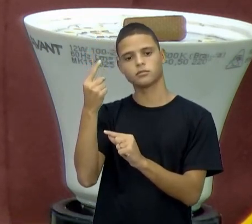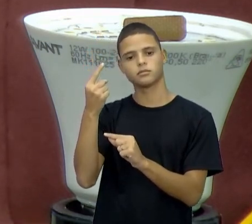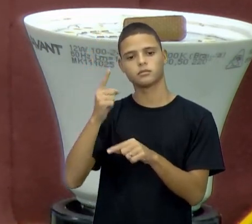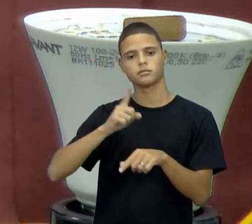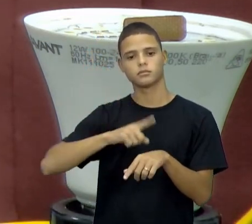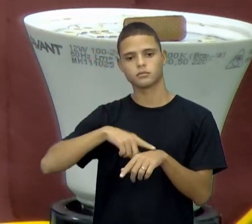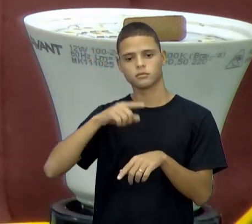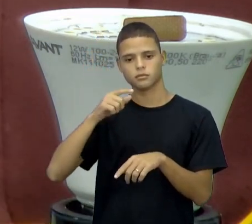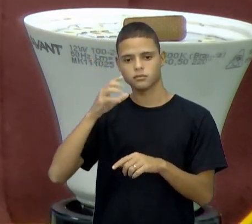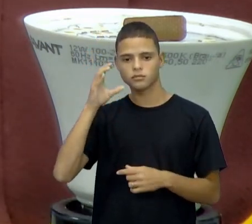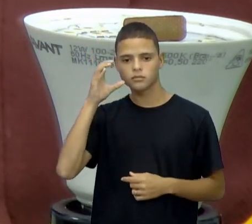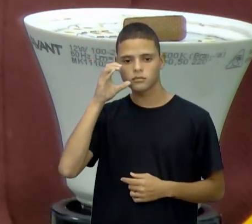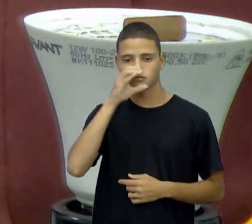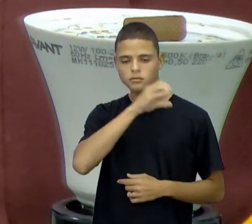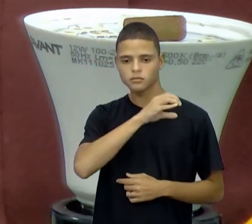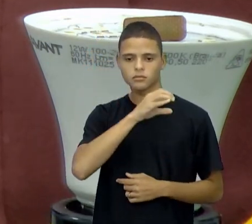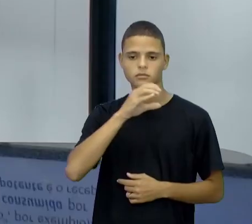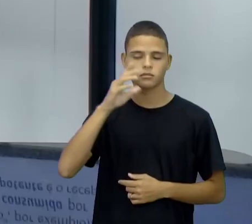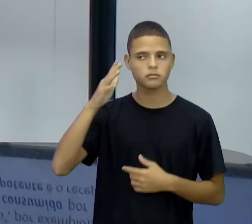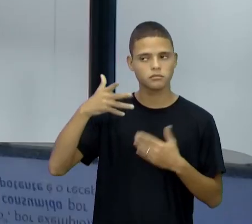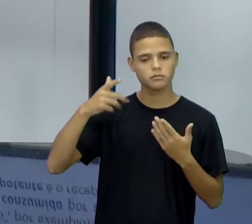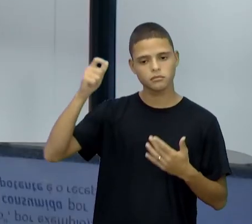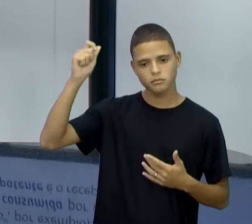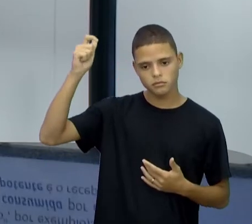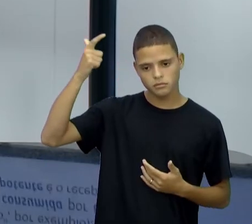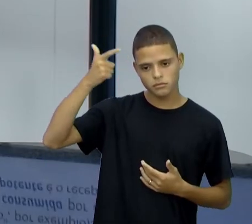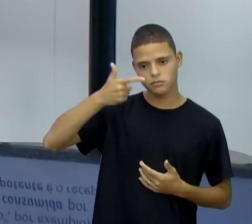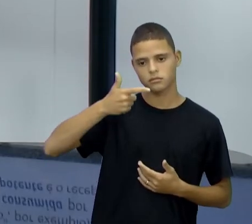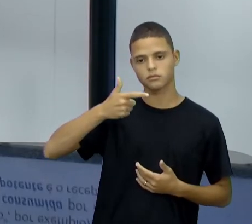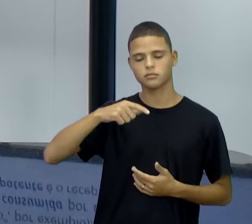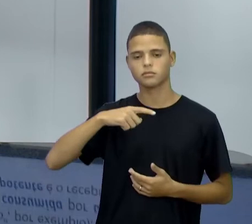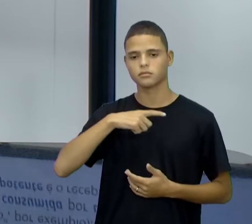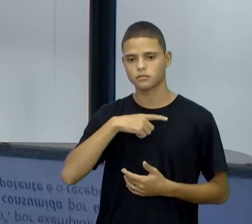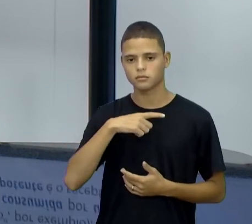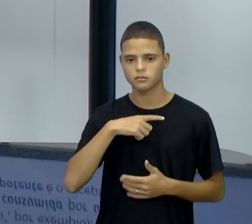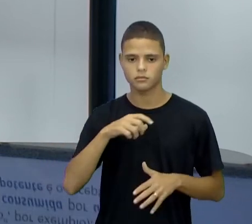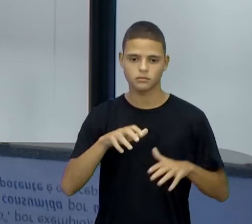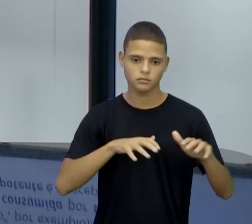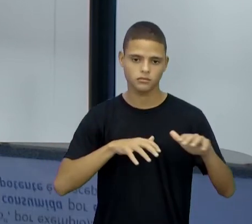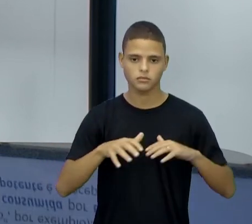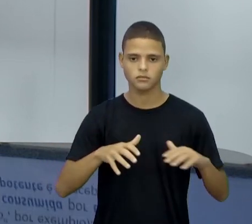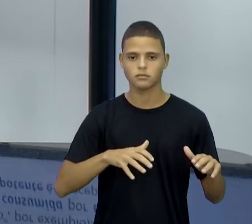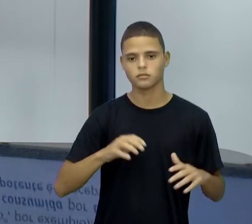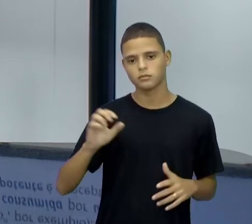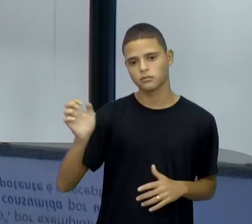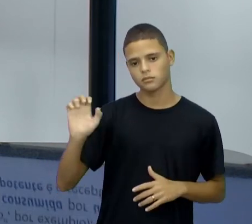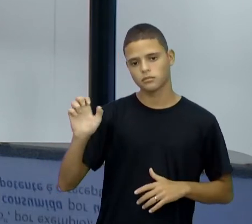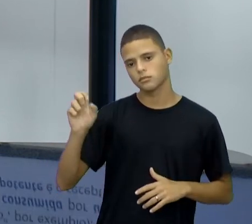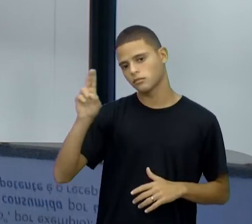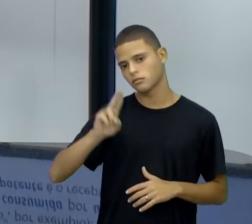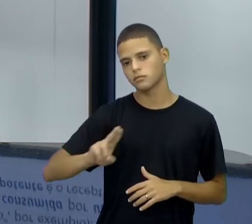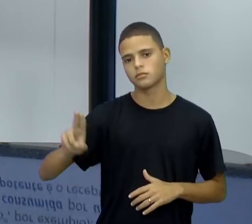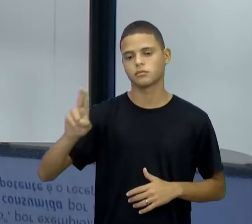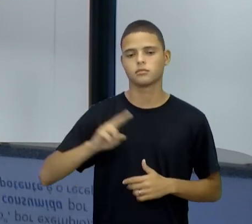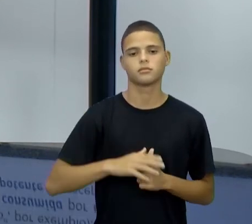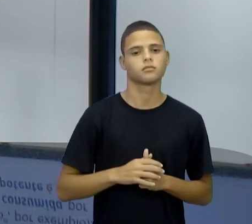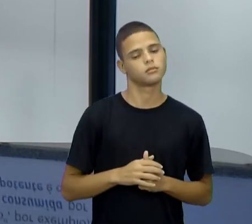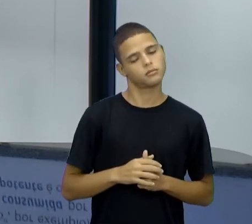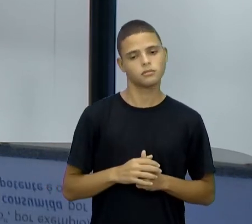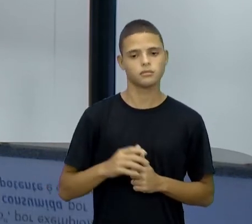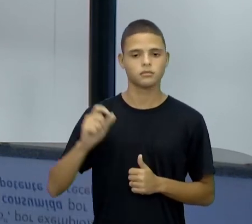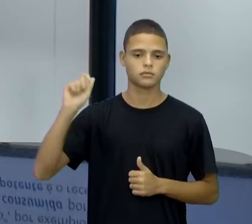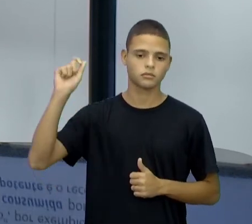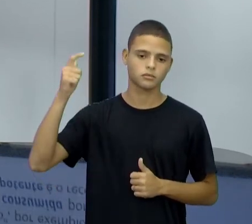filamento, este movimento, essa transformação de movimento do elétron é usada para gerar